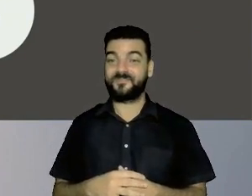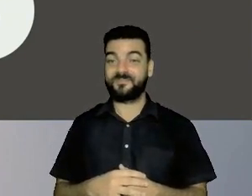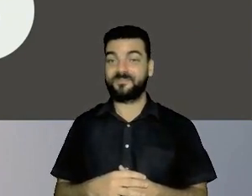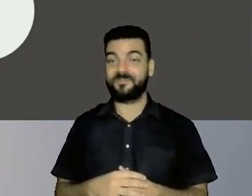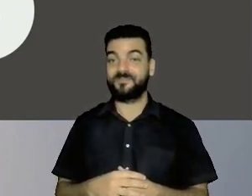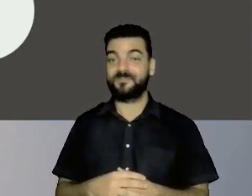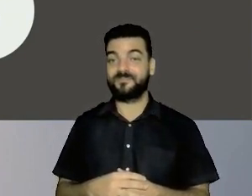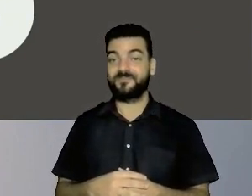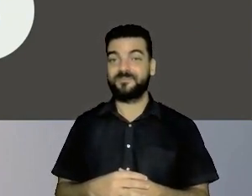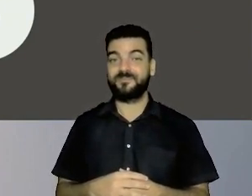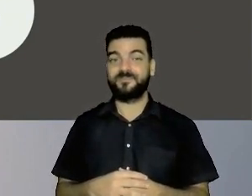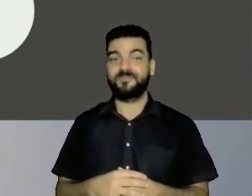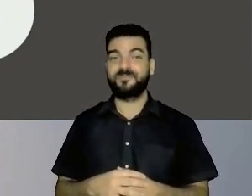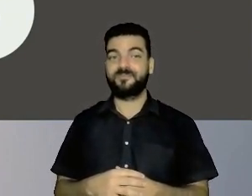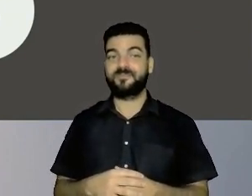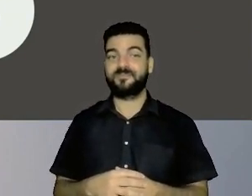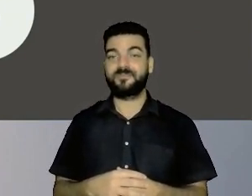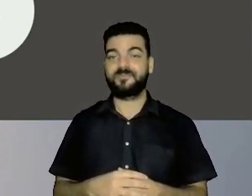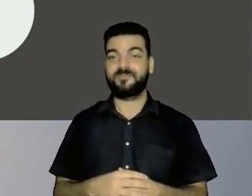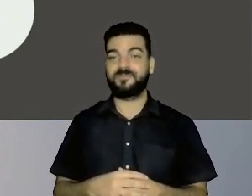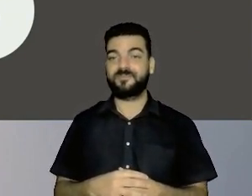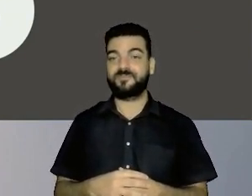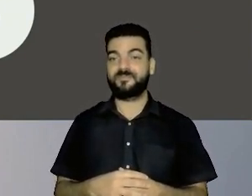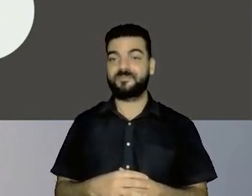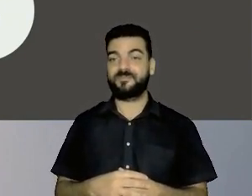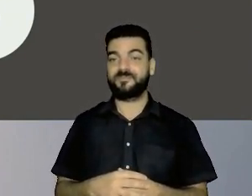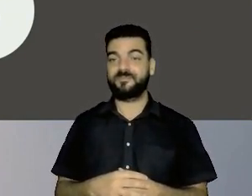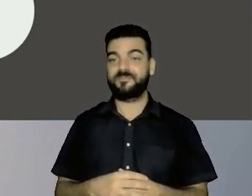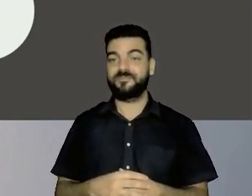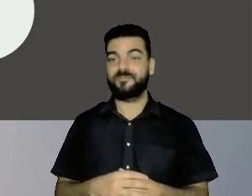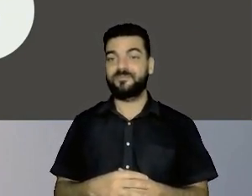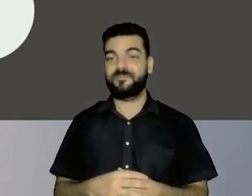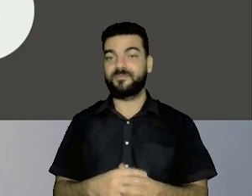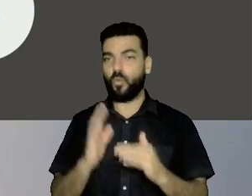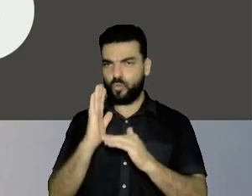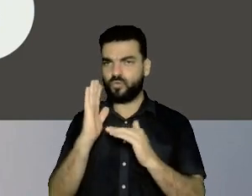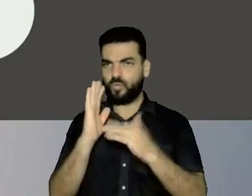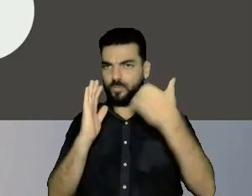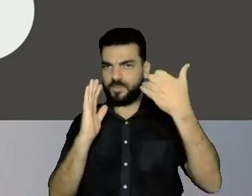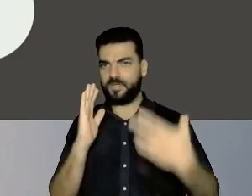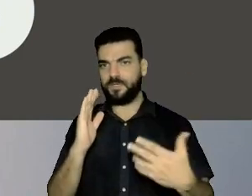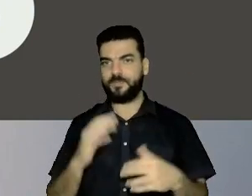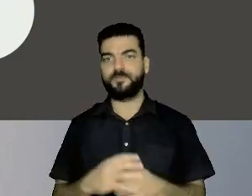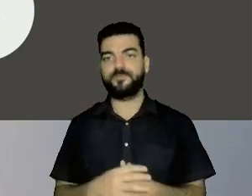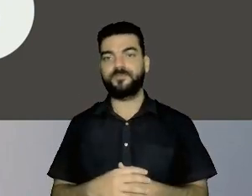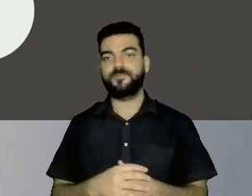no MAC, né, é essa obra da Nina Pandolfo.